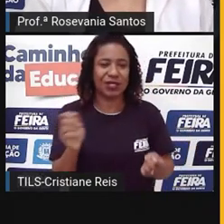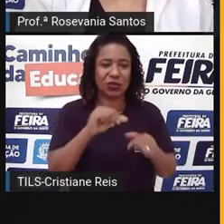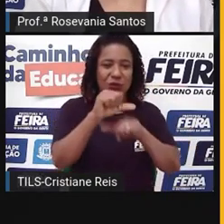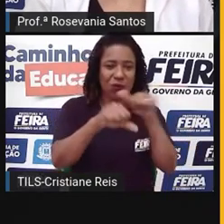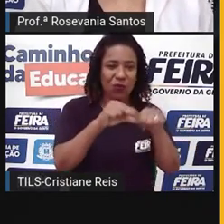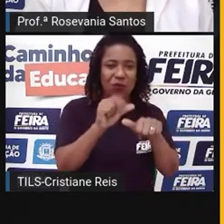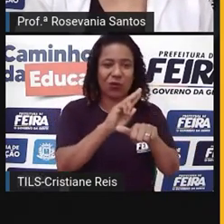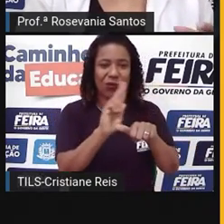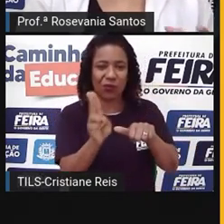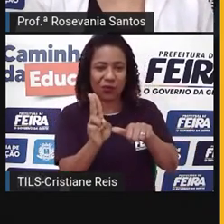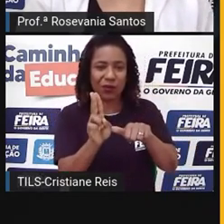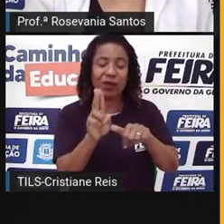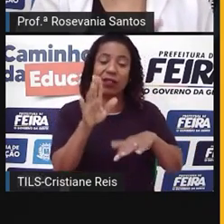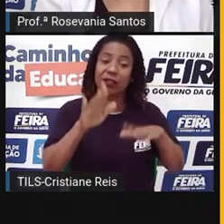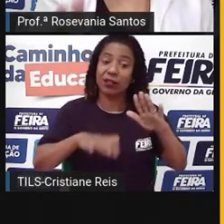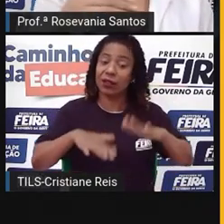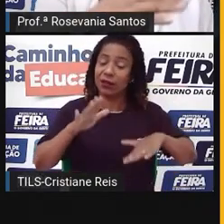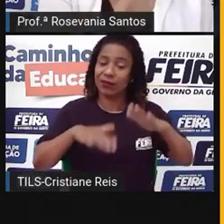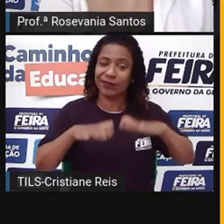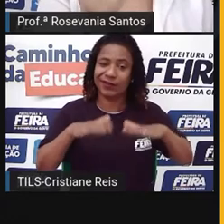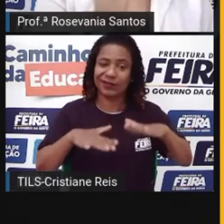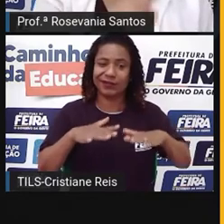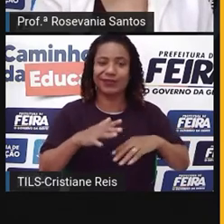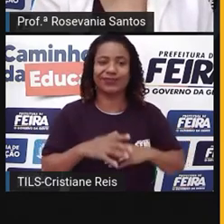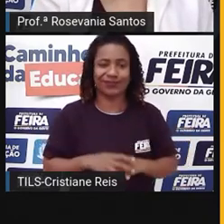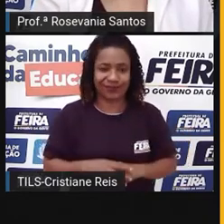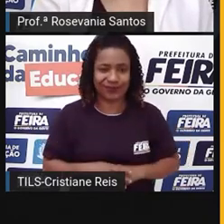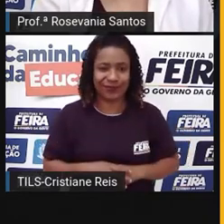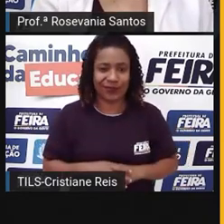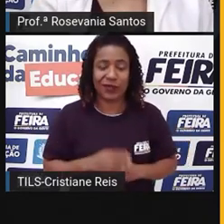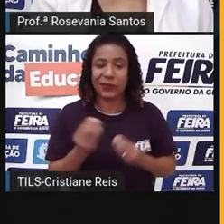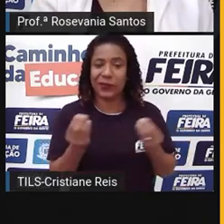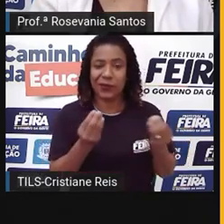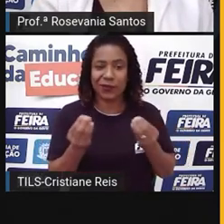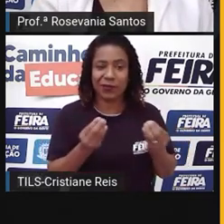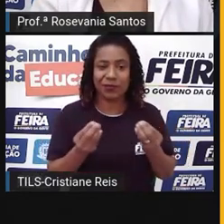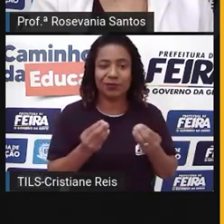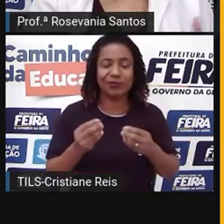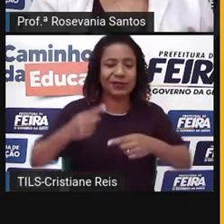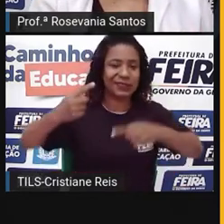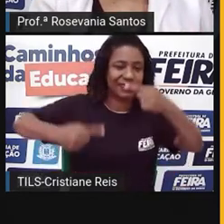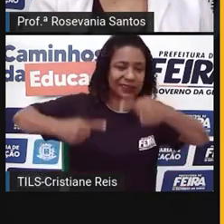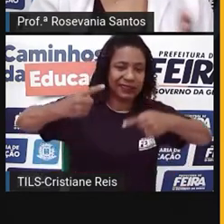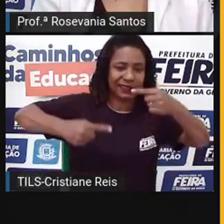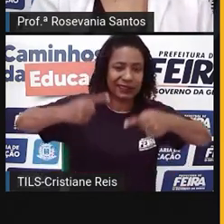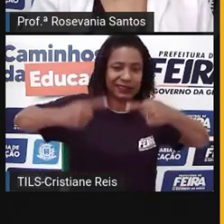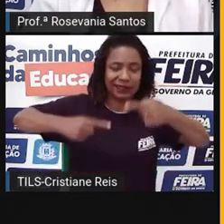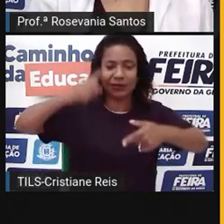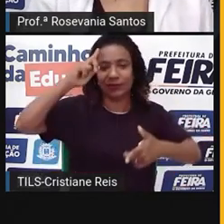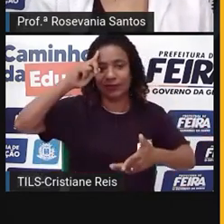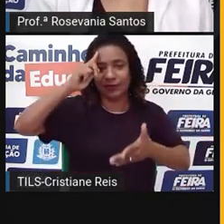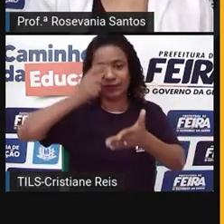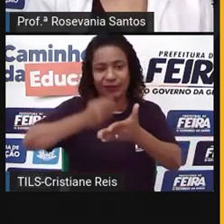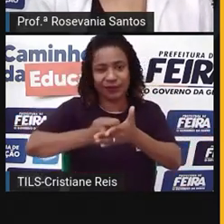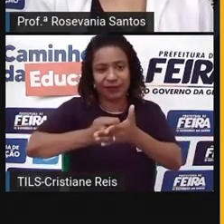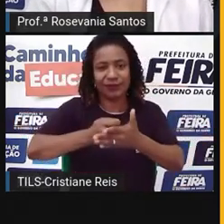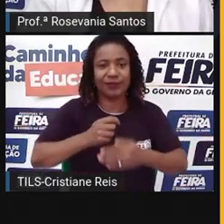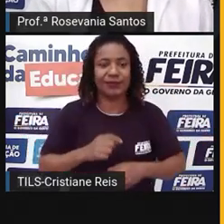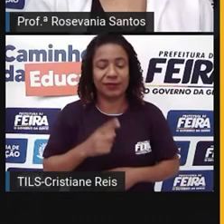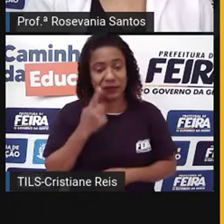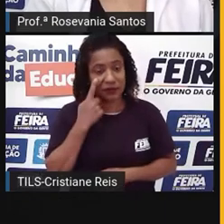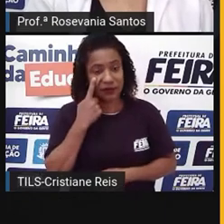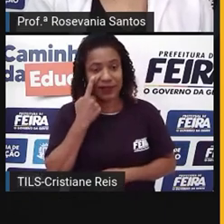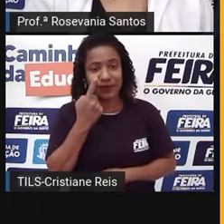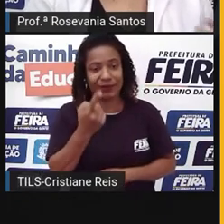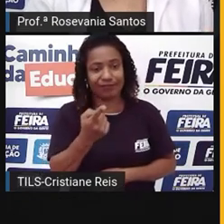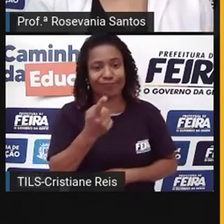Vai dependendo da história aí de que caminho vai levando e que a gente, né, infelizmente, vai